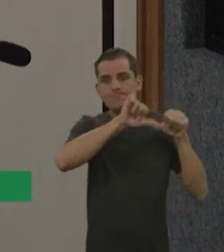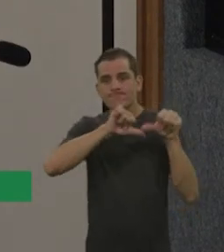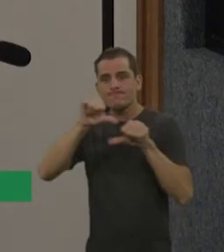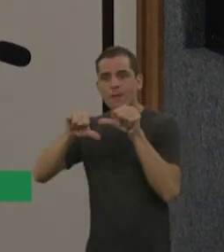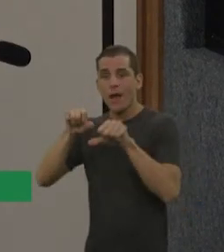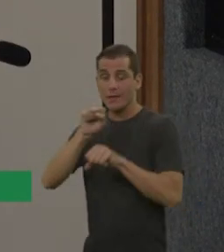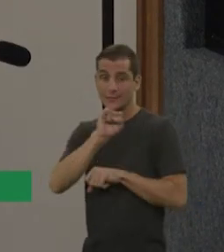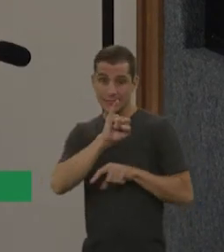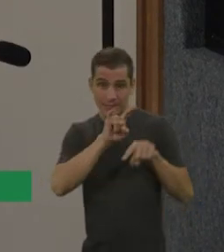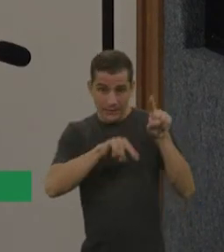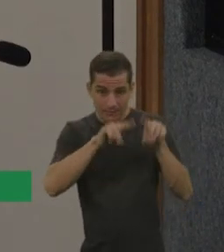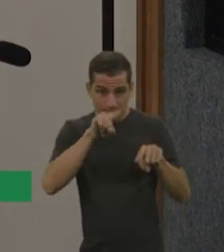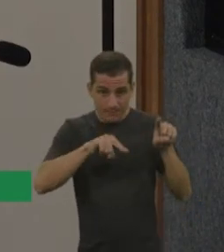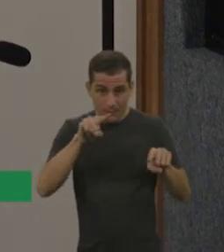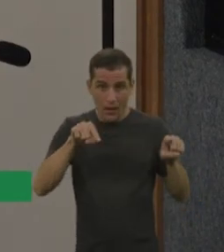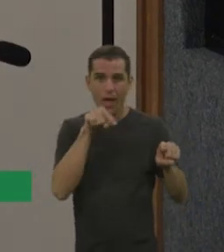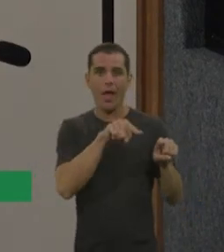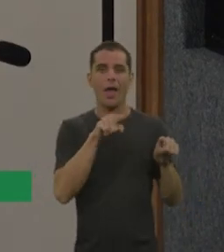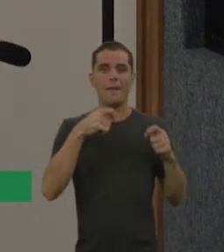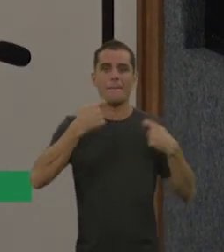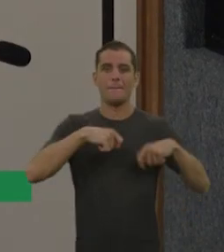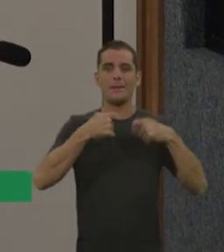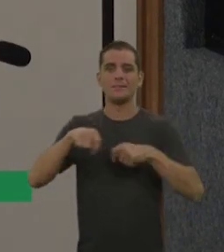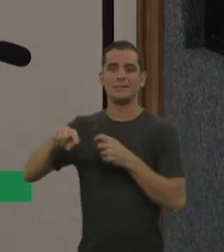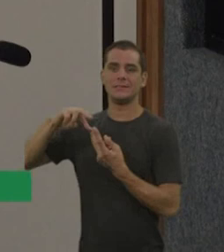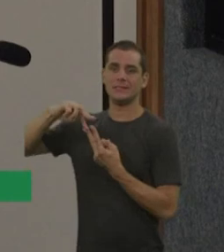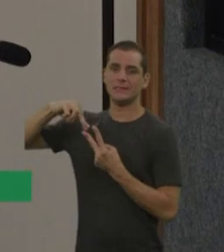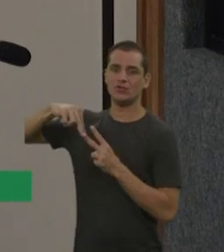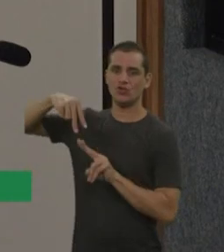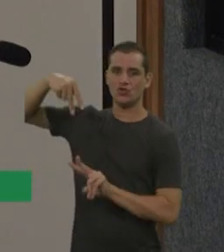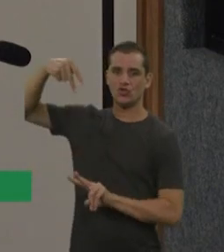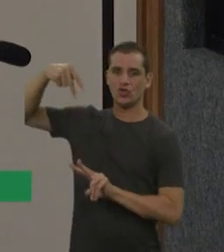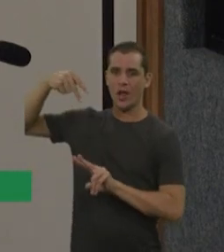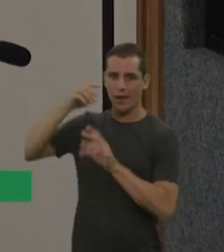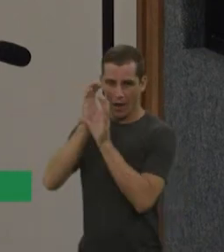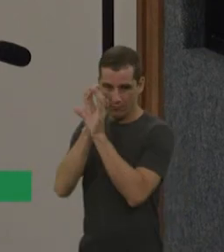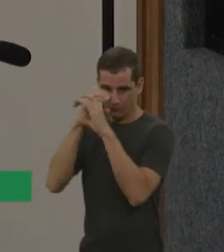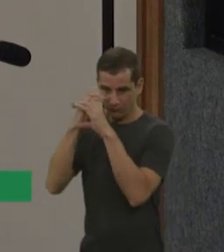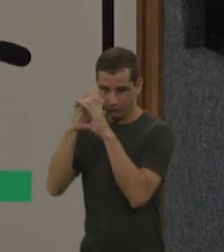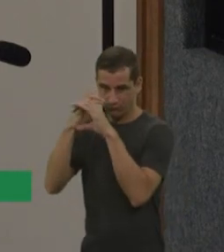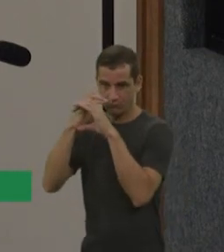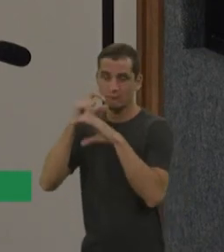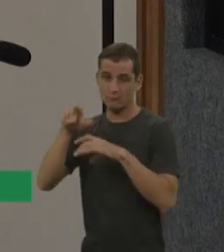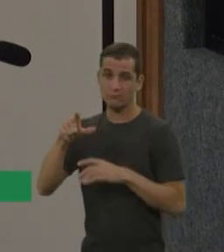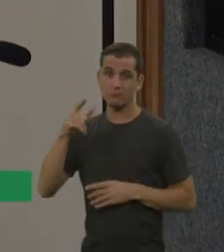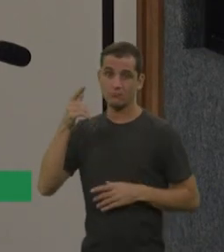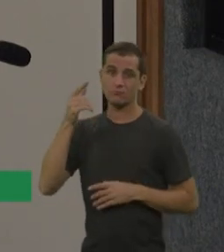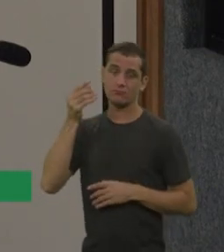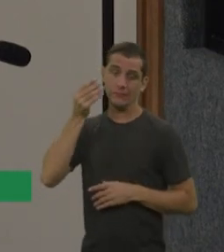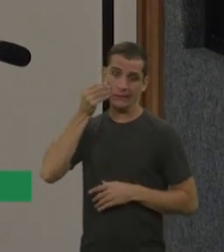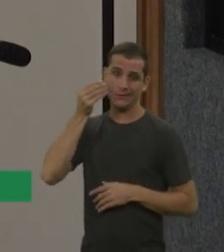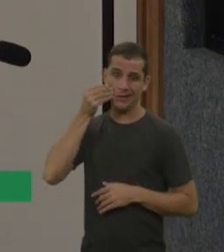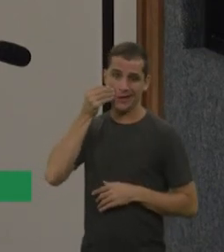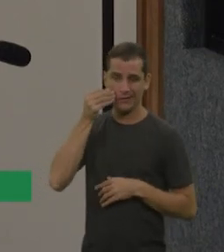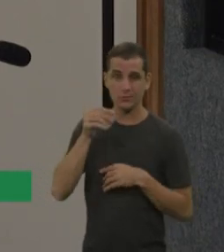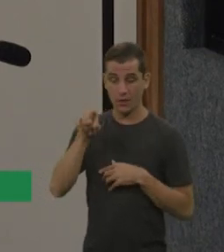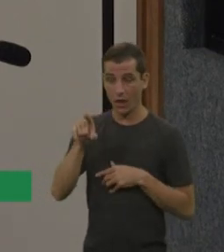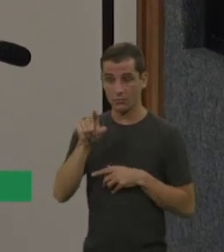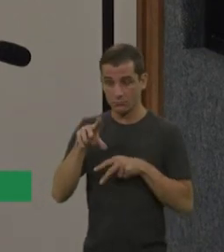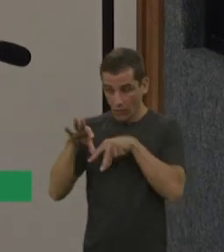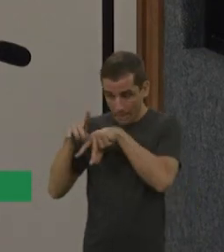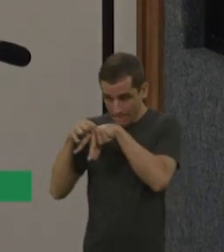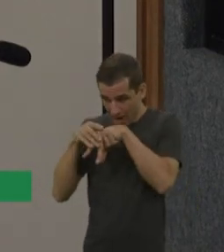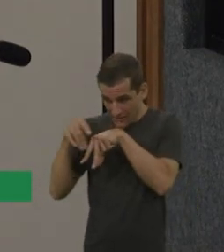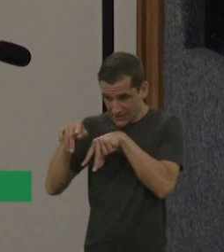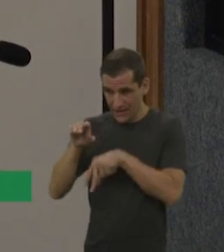então, você tem indicação de fazer o teste genético, né? De qualquer forma, sempre que vai começar a tratar, a gente faz em todos os pacientes. Se o paciente vem com um